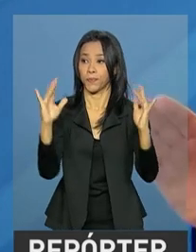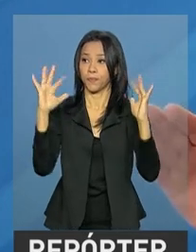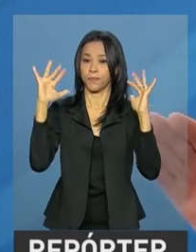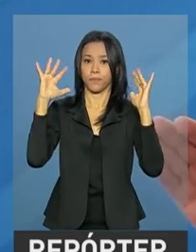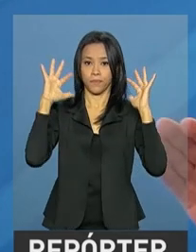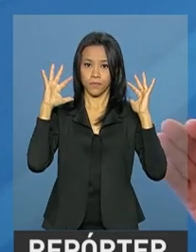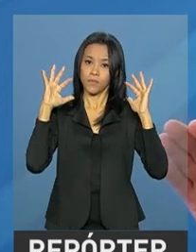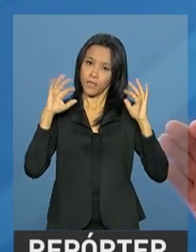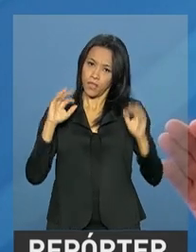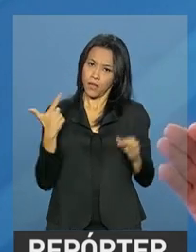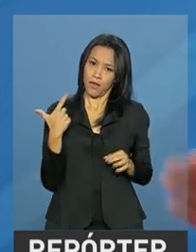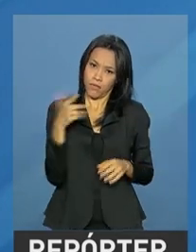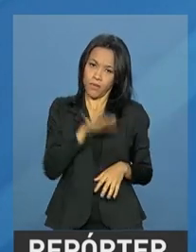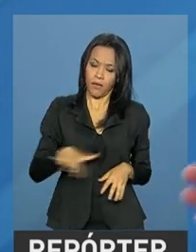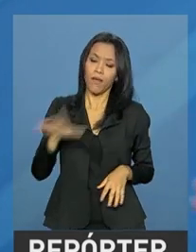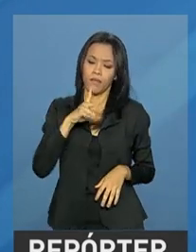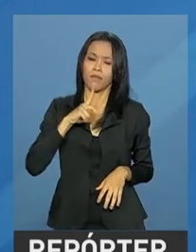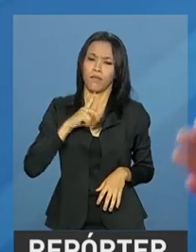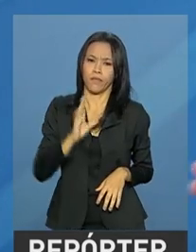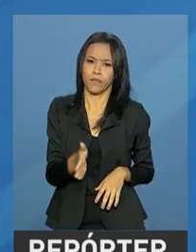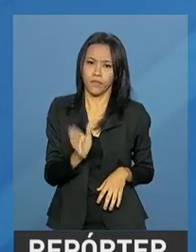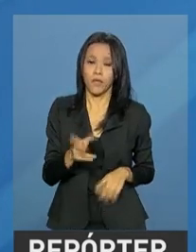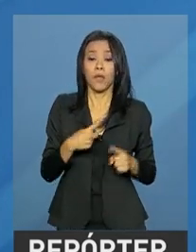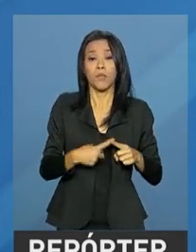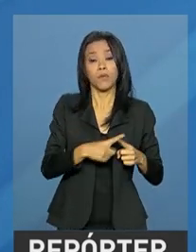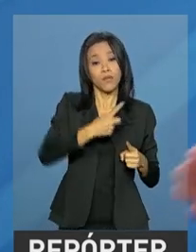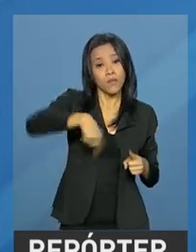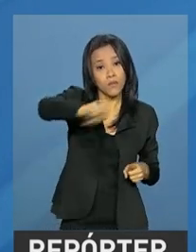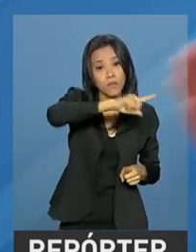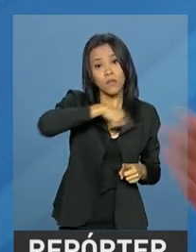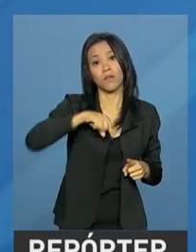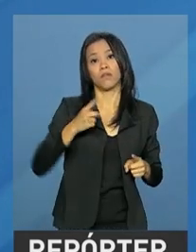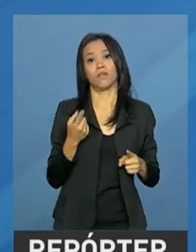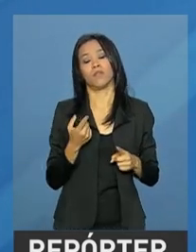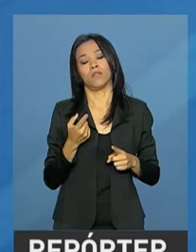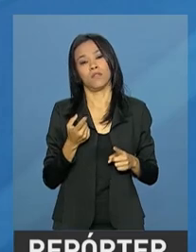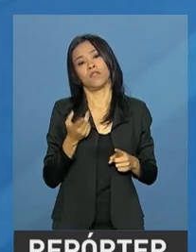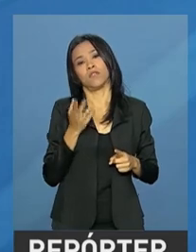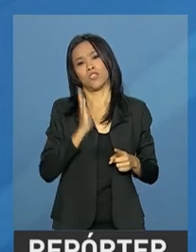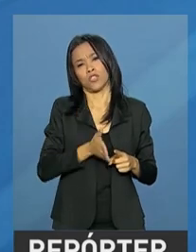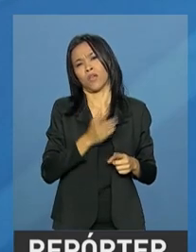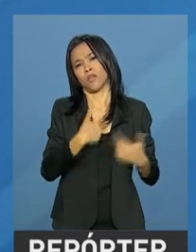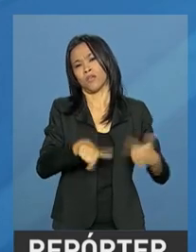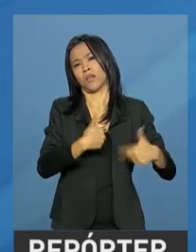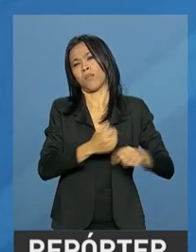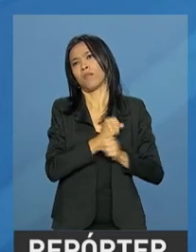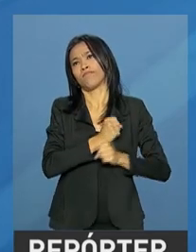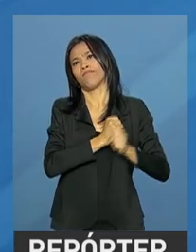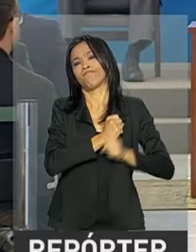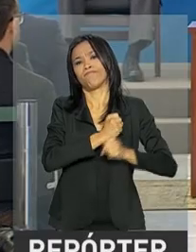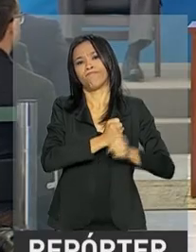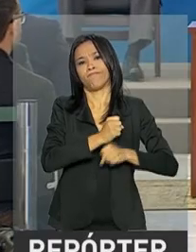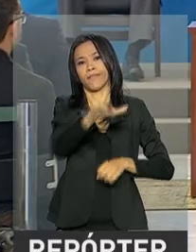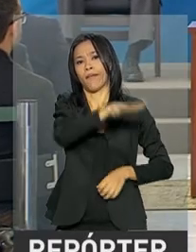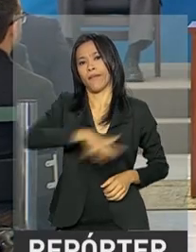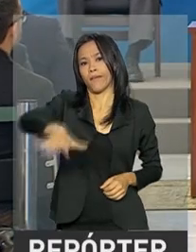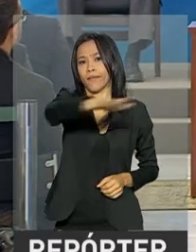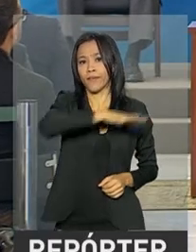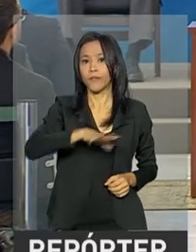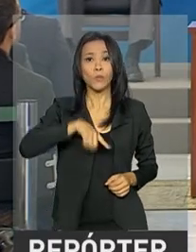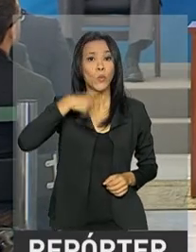setor tem até porque todos nós inclusive sobretudo os que trabalham no setor não consegue